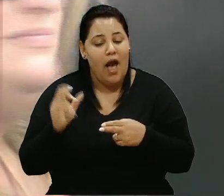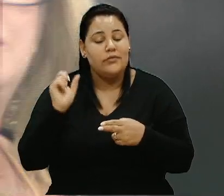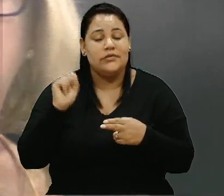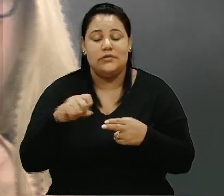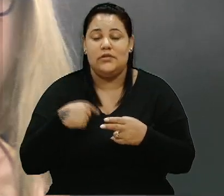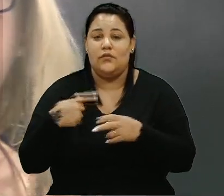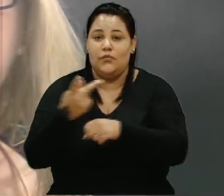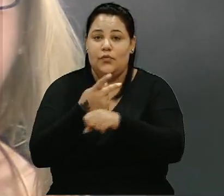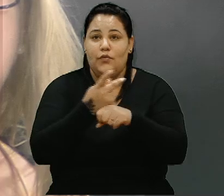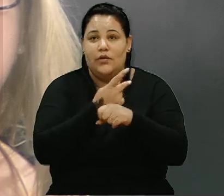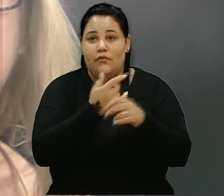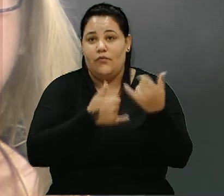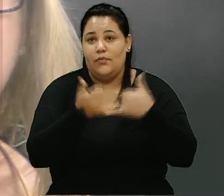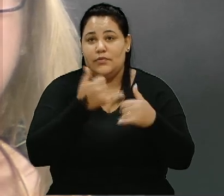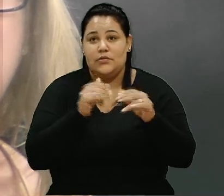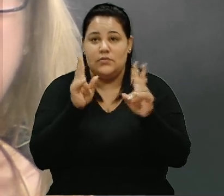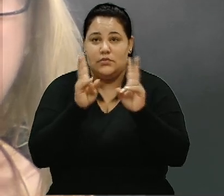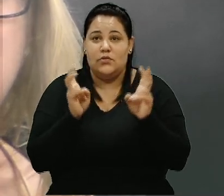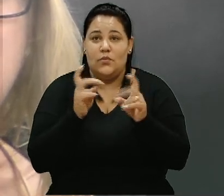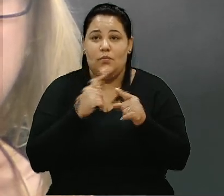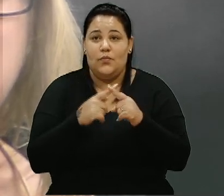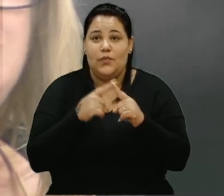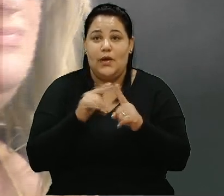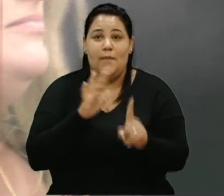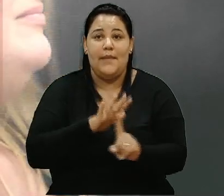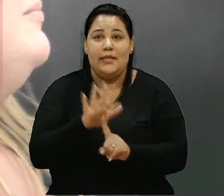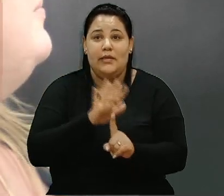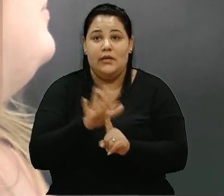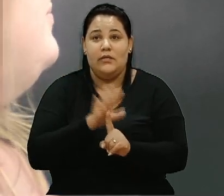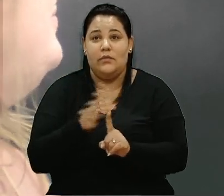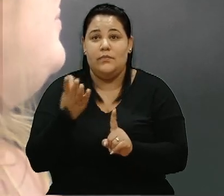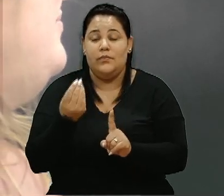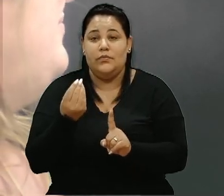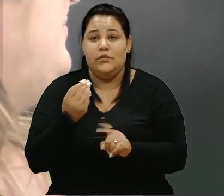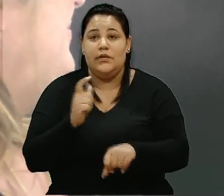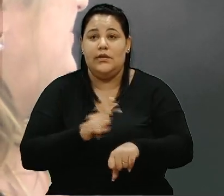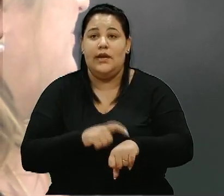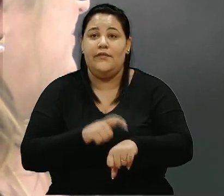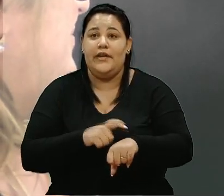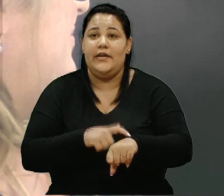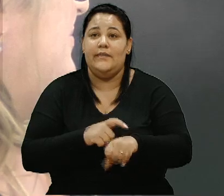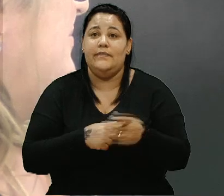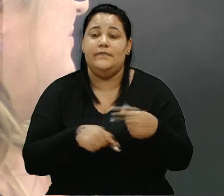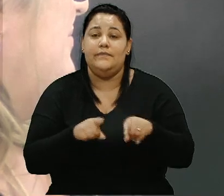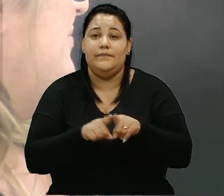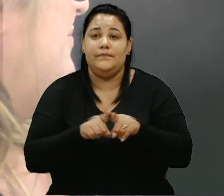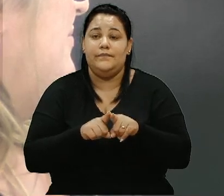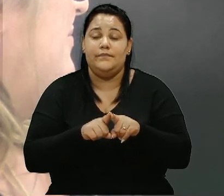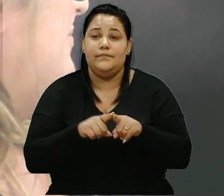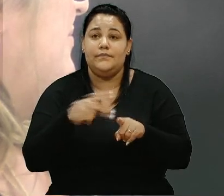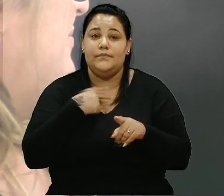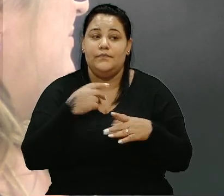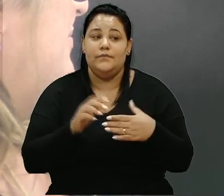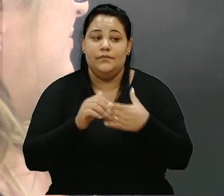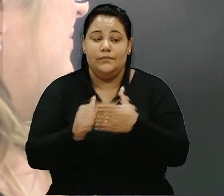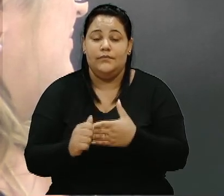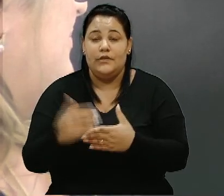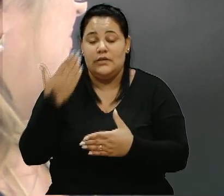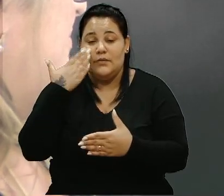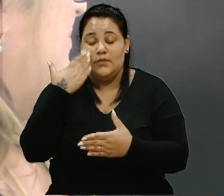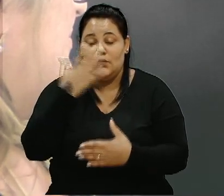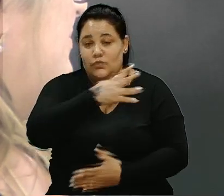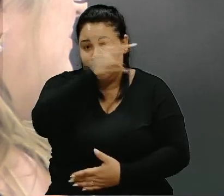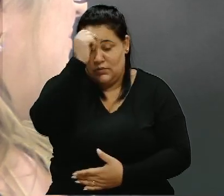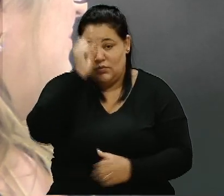procurar informações sobre isso, porque é uma demanda de muito tempo já daquela população que não pode ficar desassistida, ainda mais sabendo que o município poderia